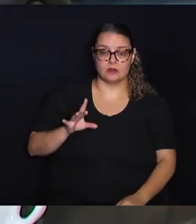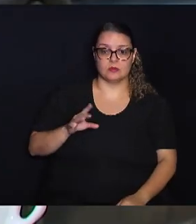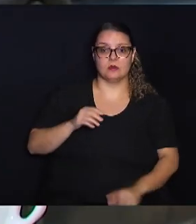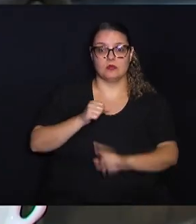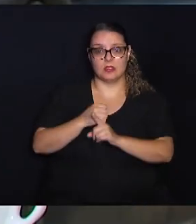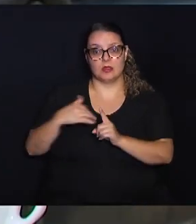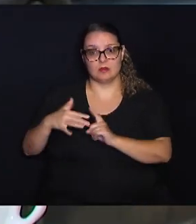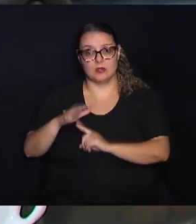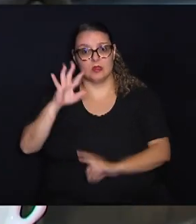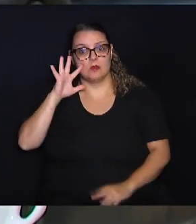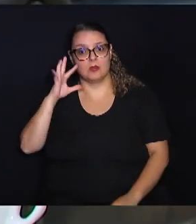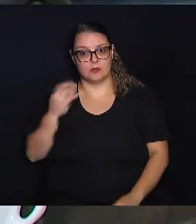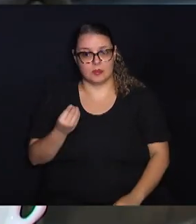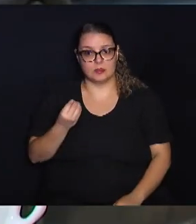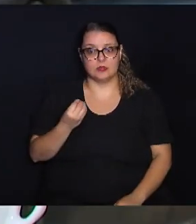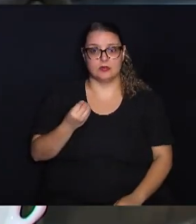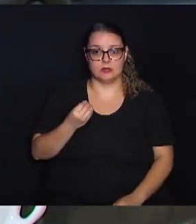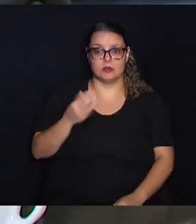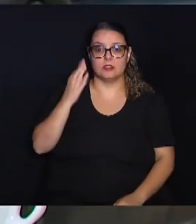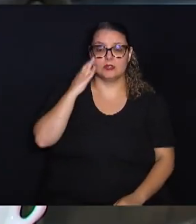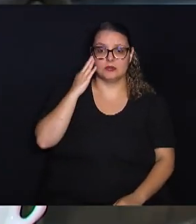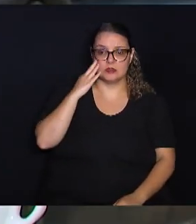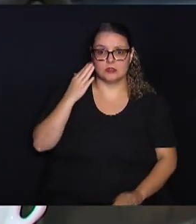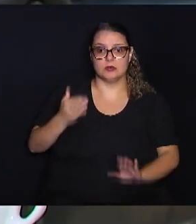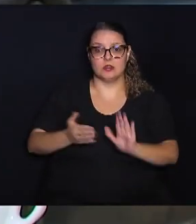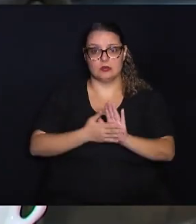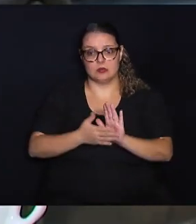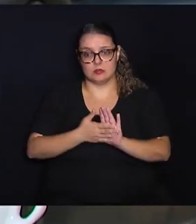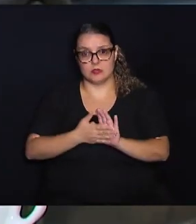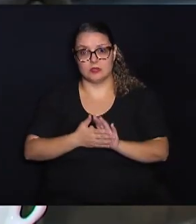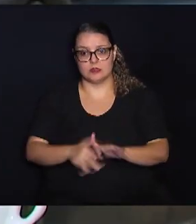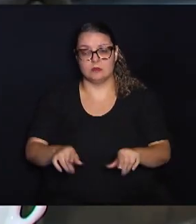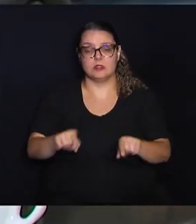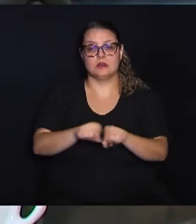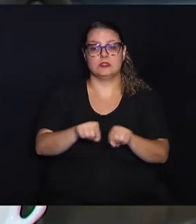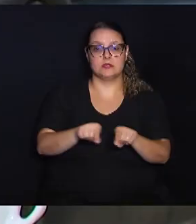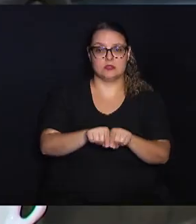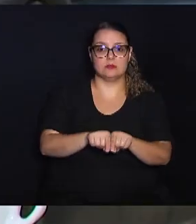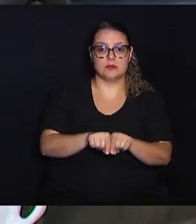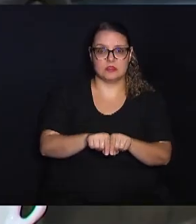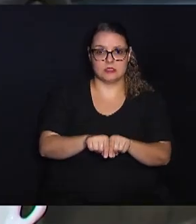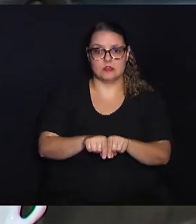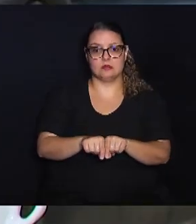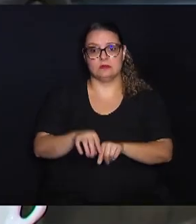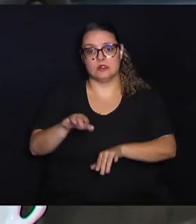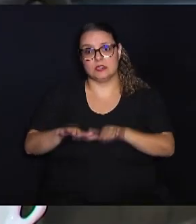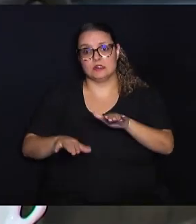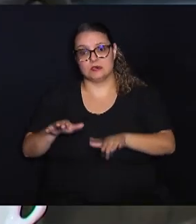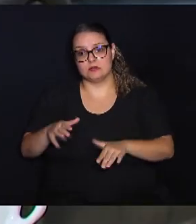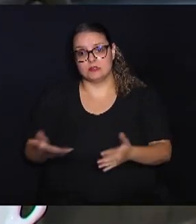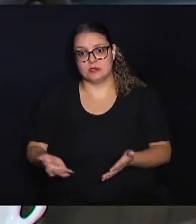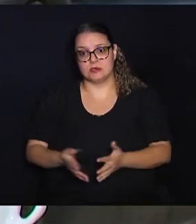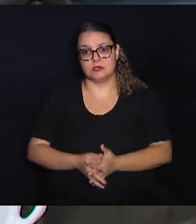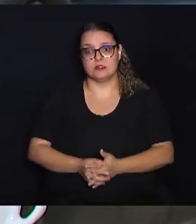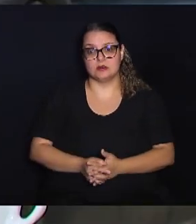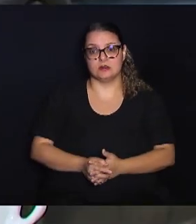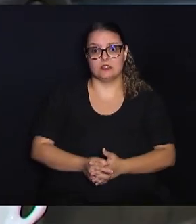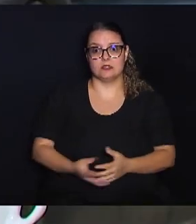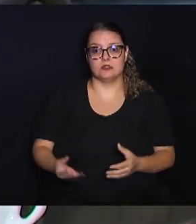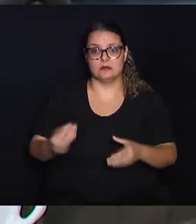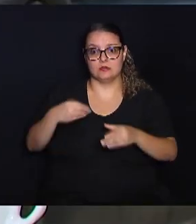possa compreender e entender a proposta, mas também, de repente,